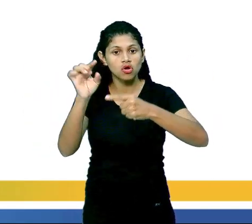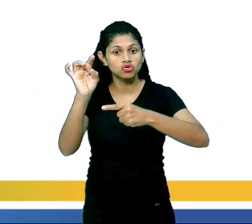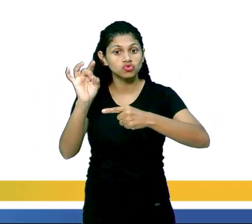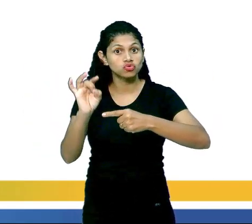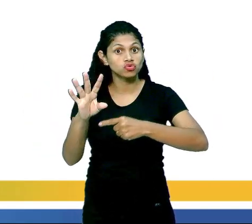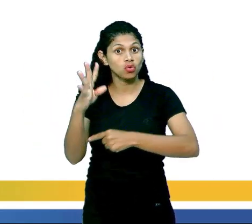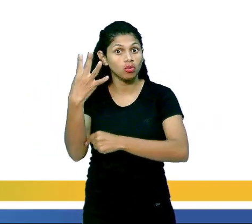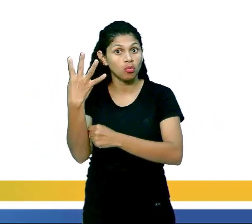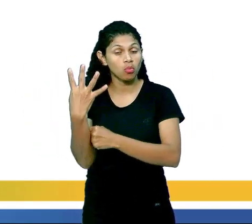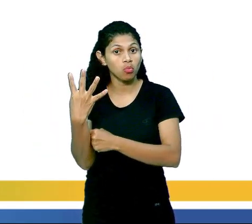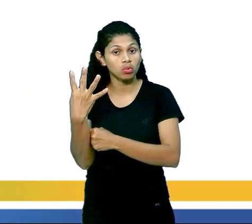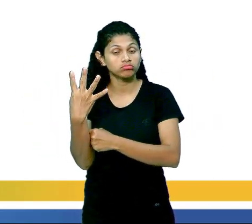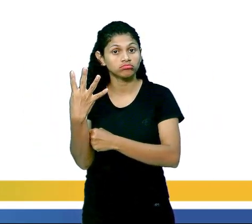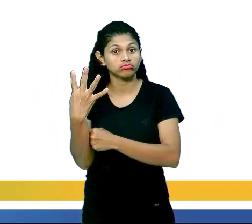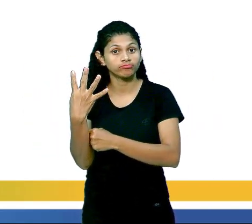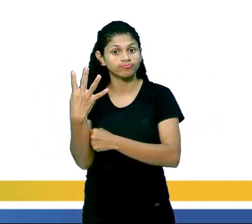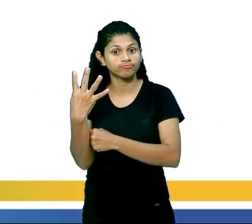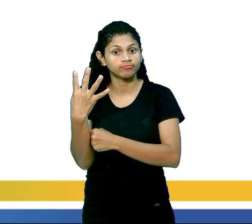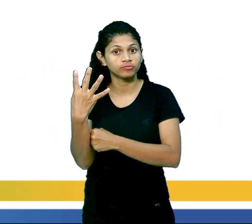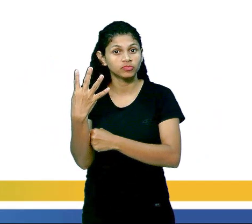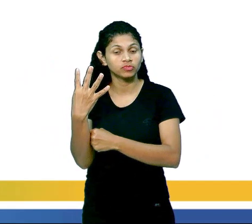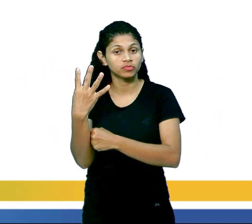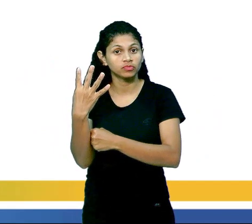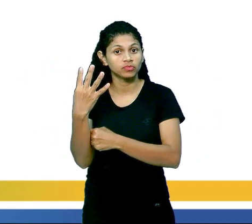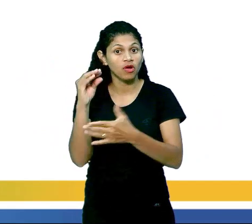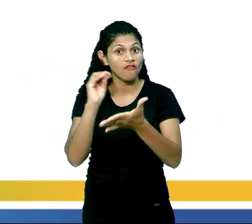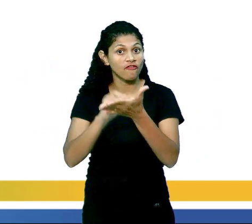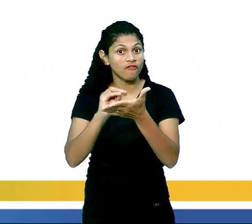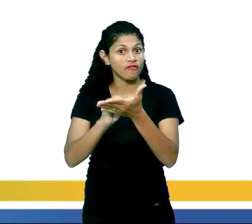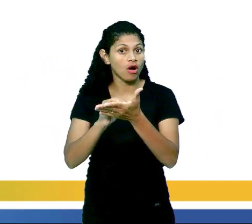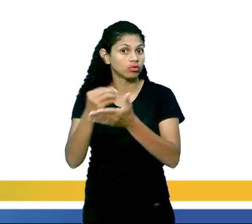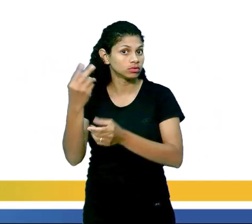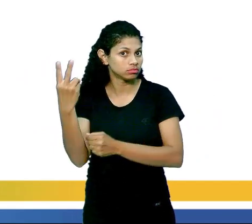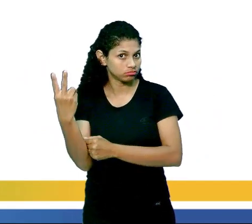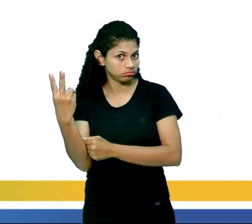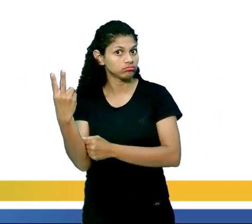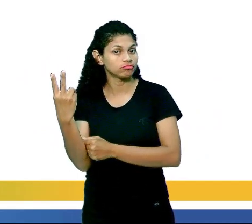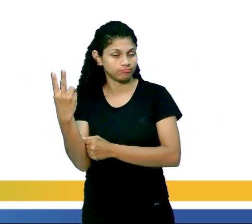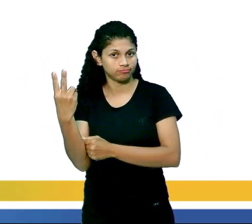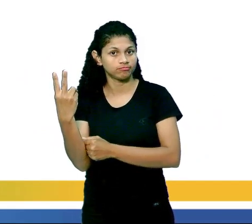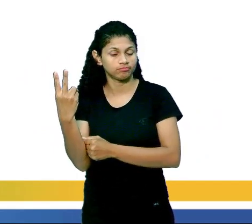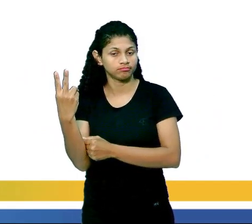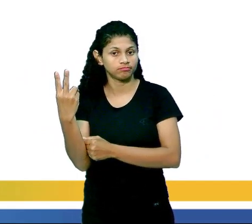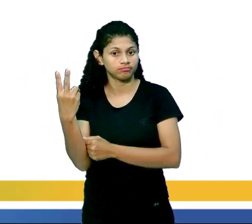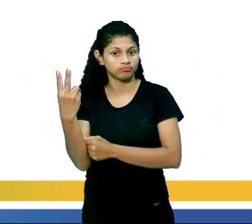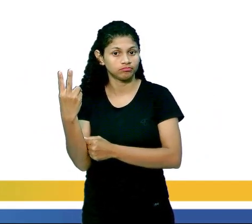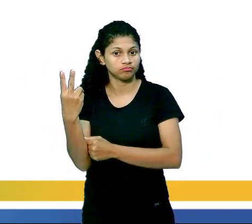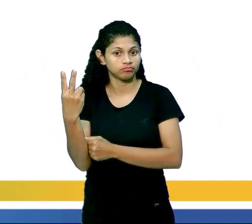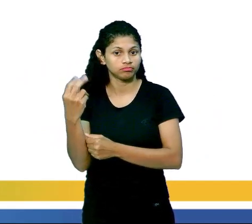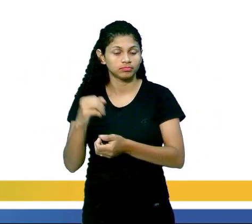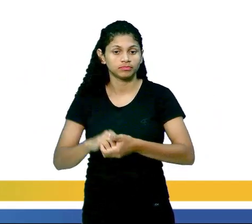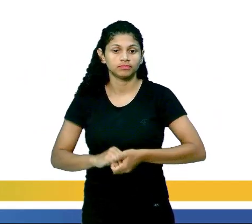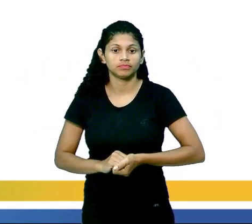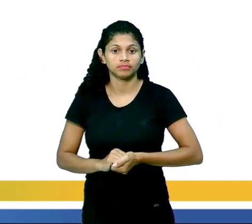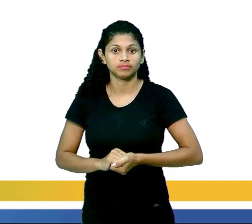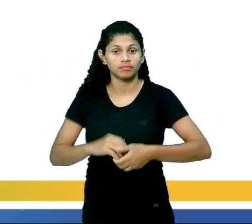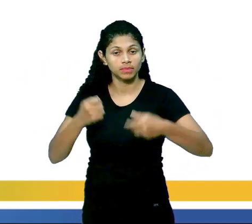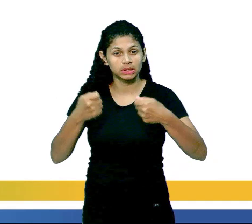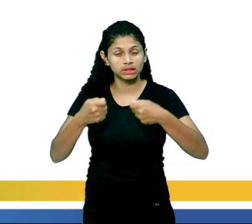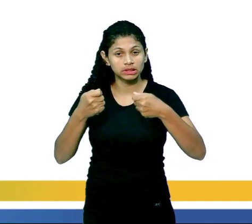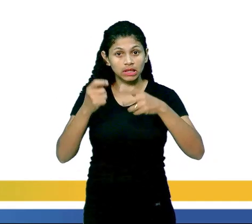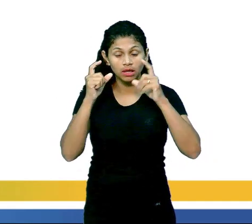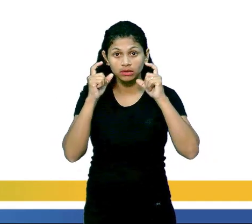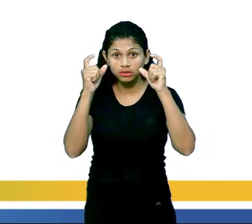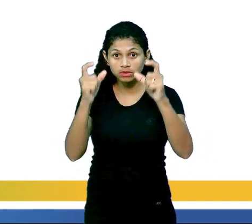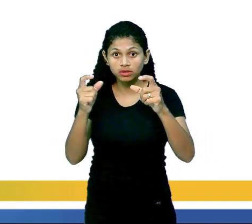das atenções que a gente tem que ter. Então, observe bem quem está interligado entre os pontos.